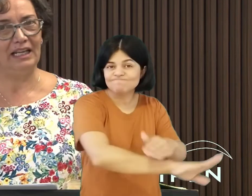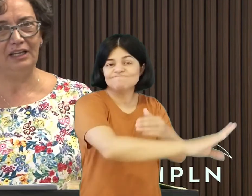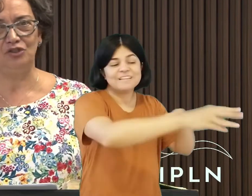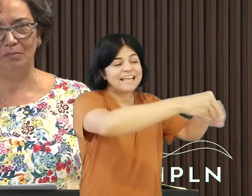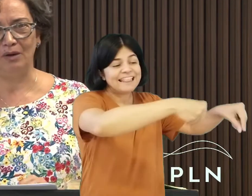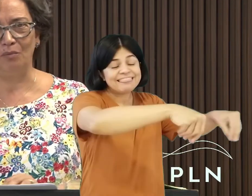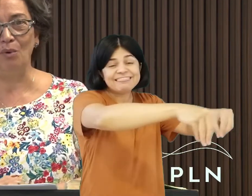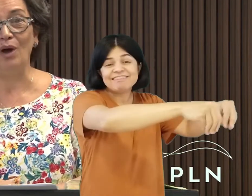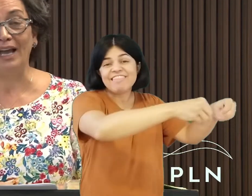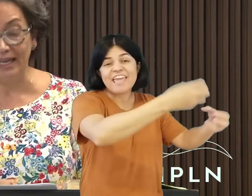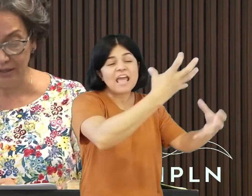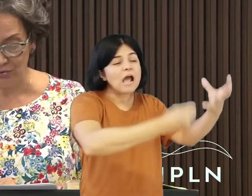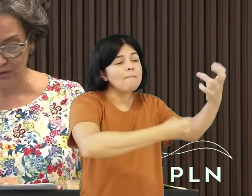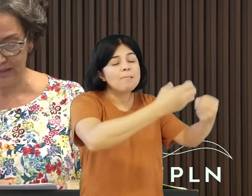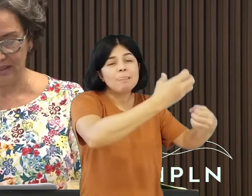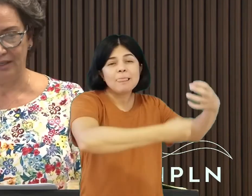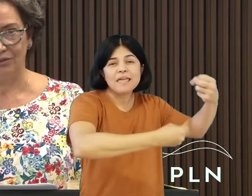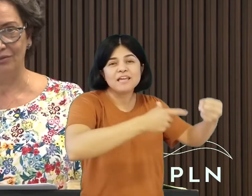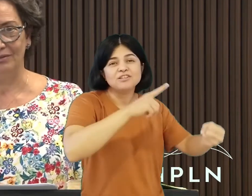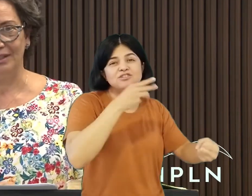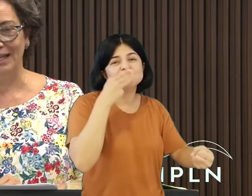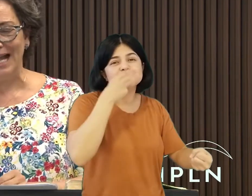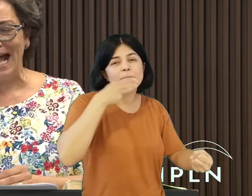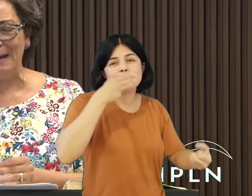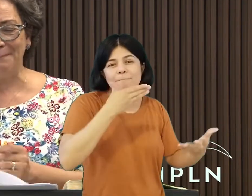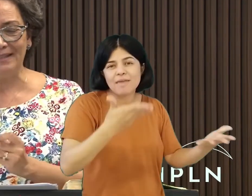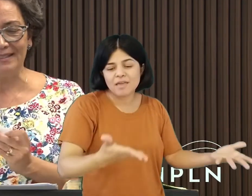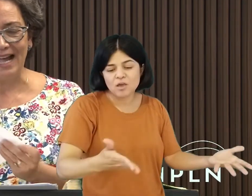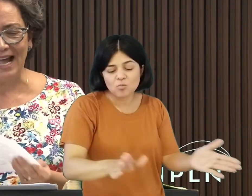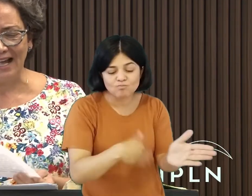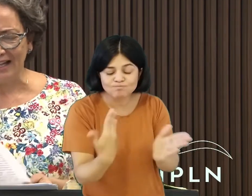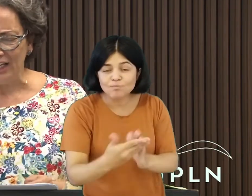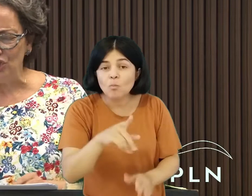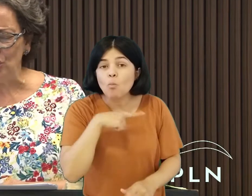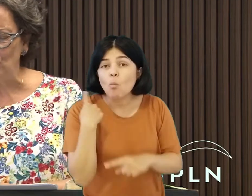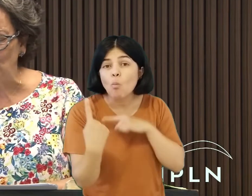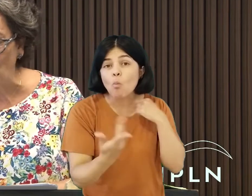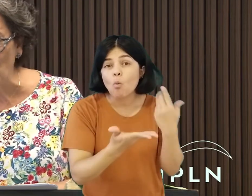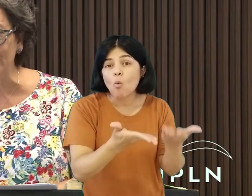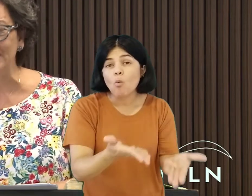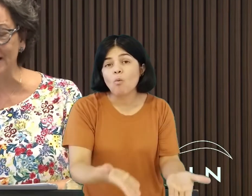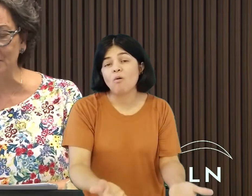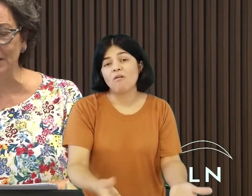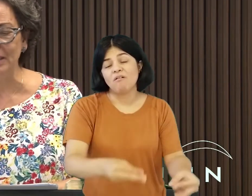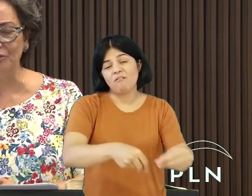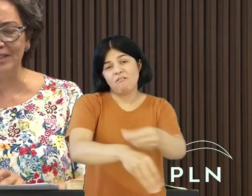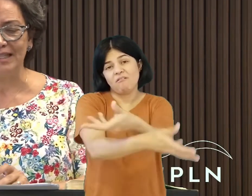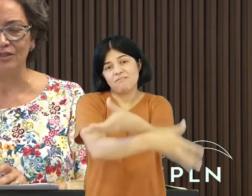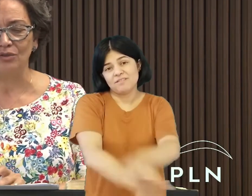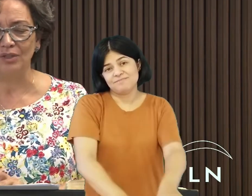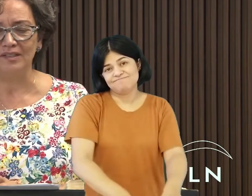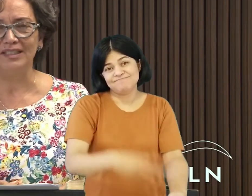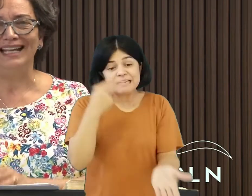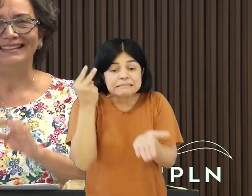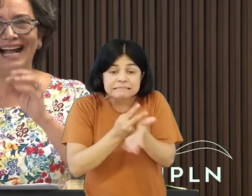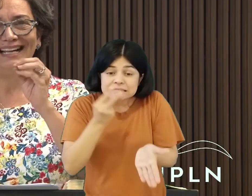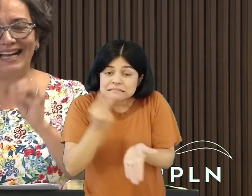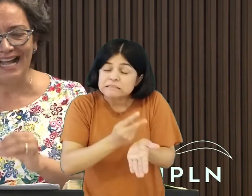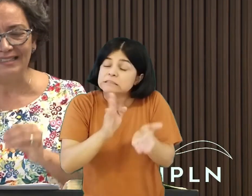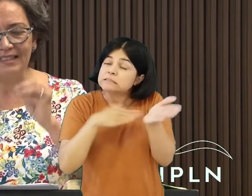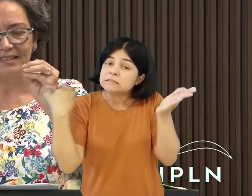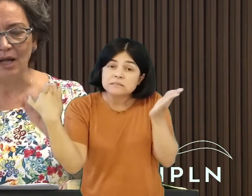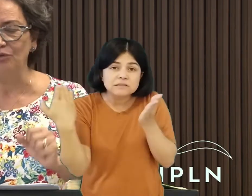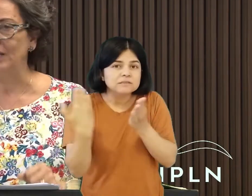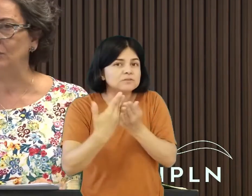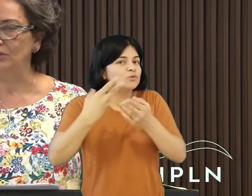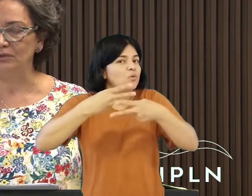mana leite e mel. Morreram no deserto. Apesar de todas as manifestações da